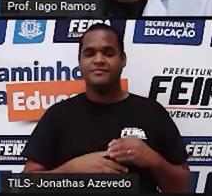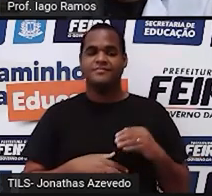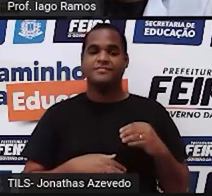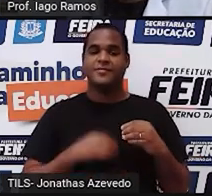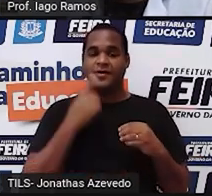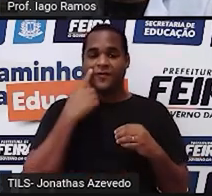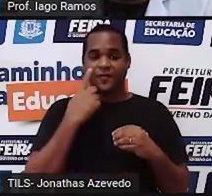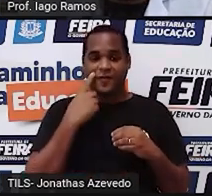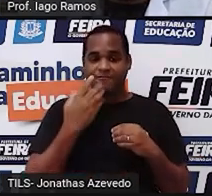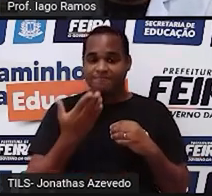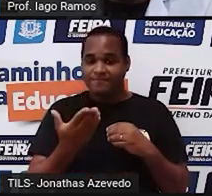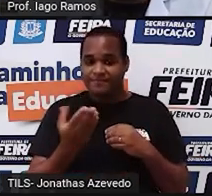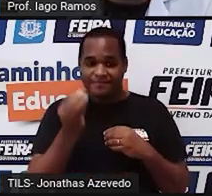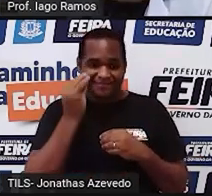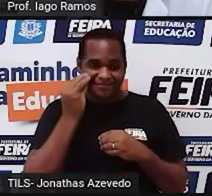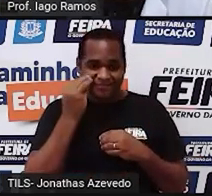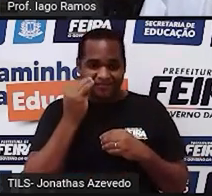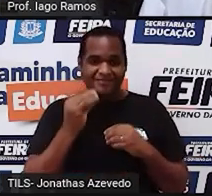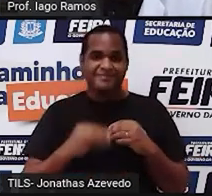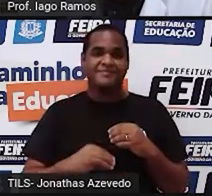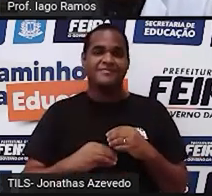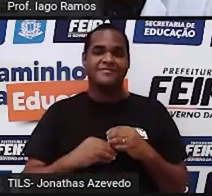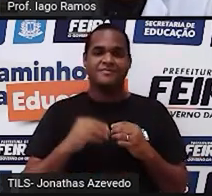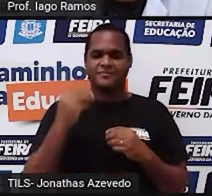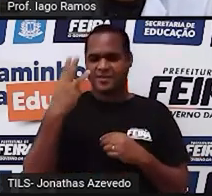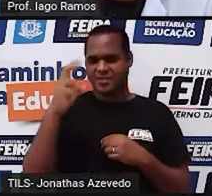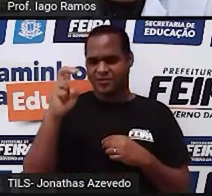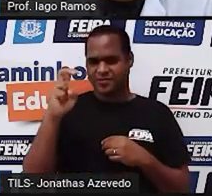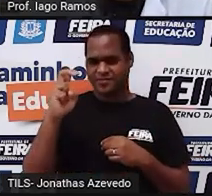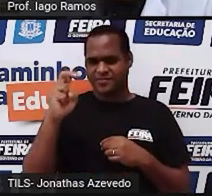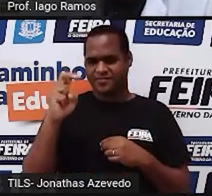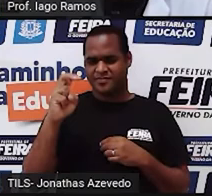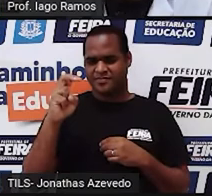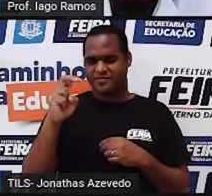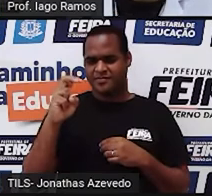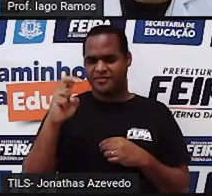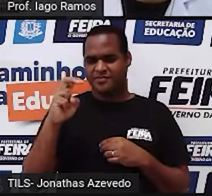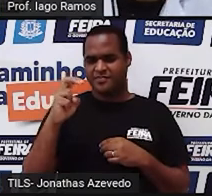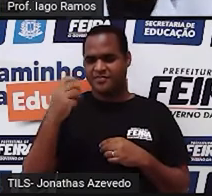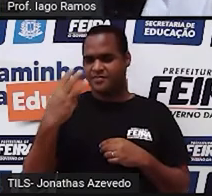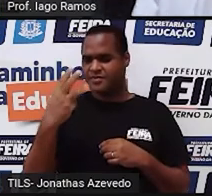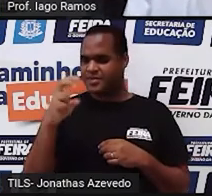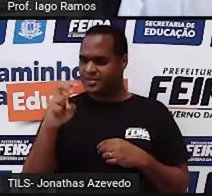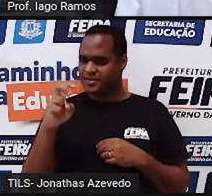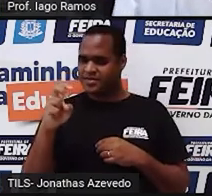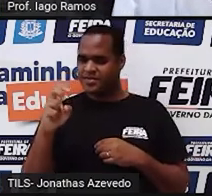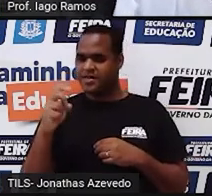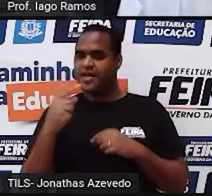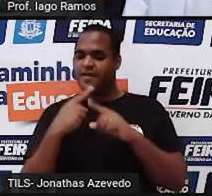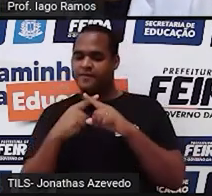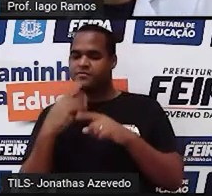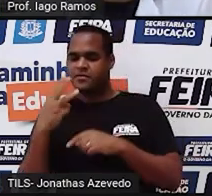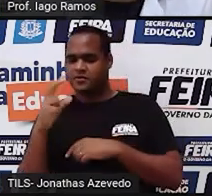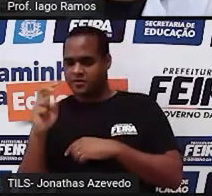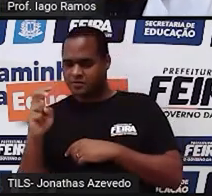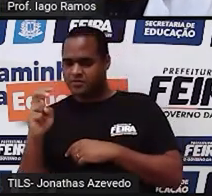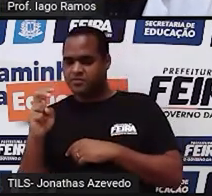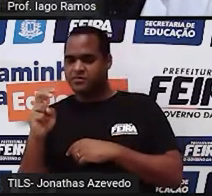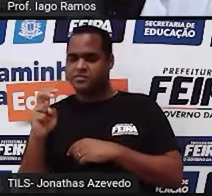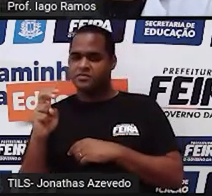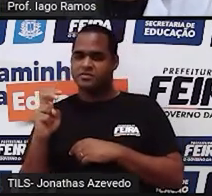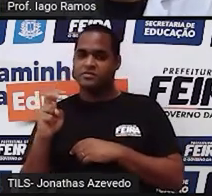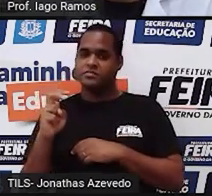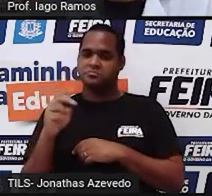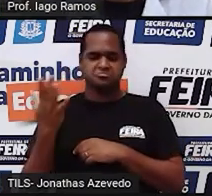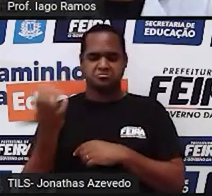Bom vamos lá 35 procura um número que vezes ele mesmo número natural